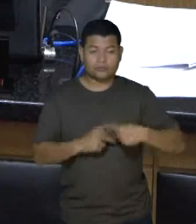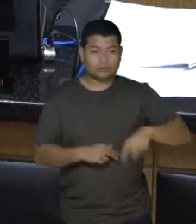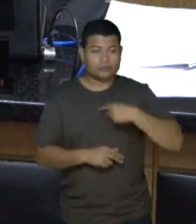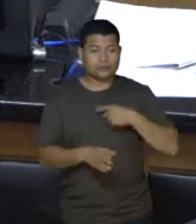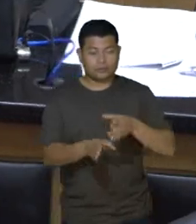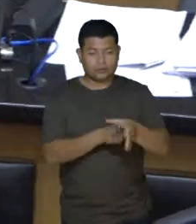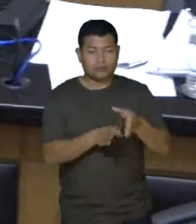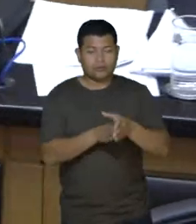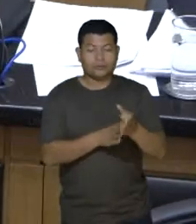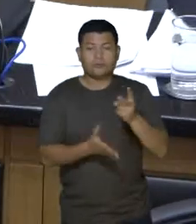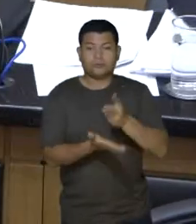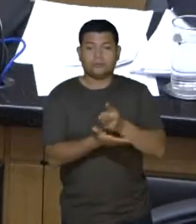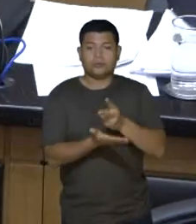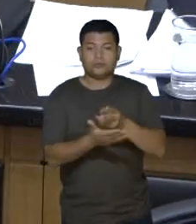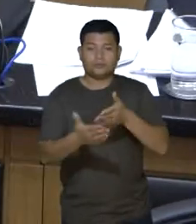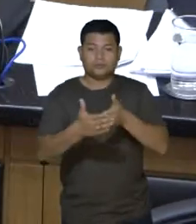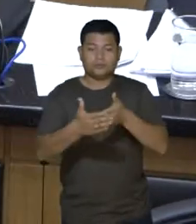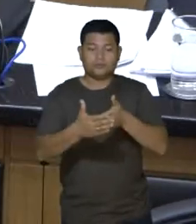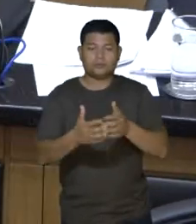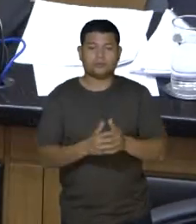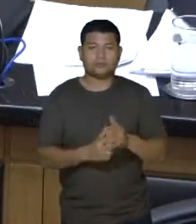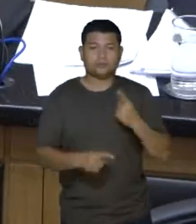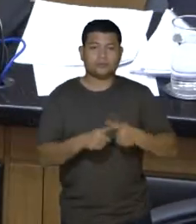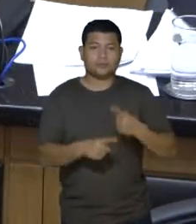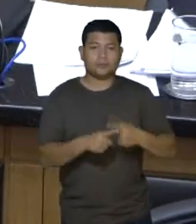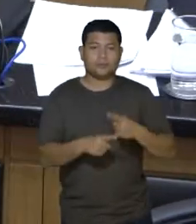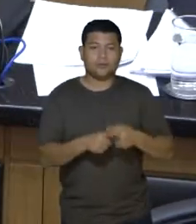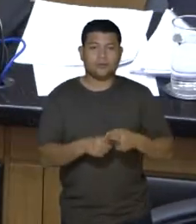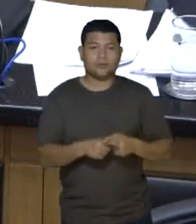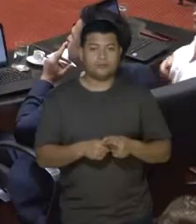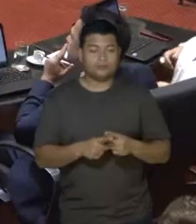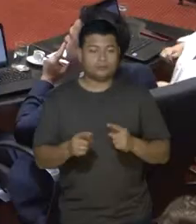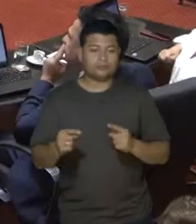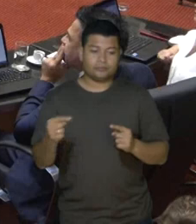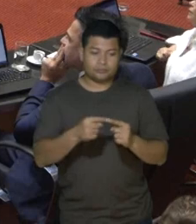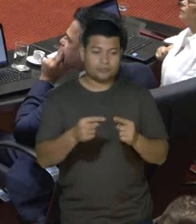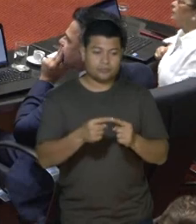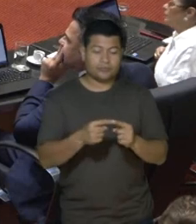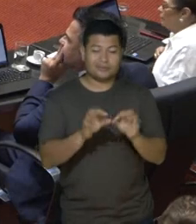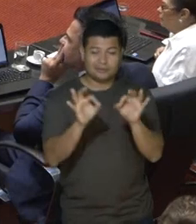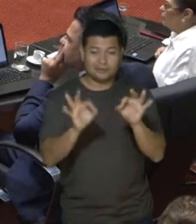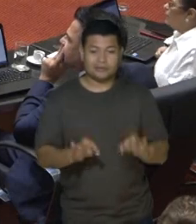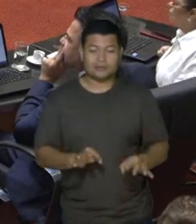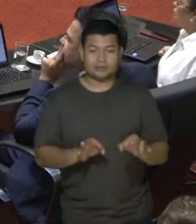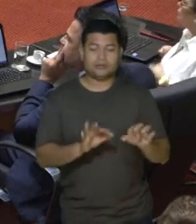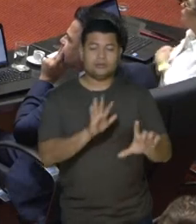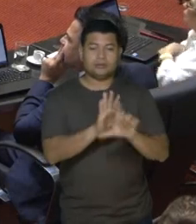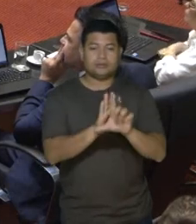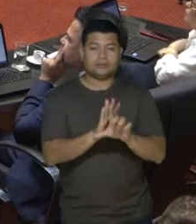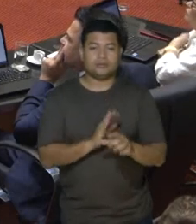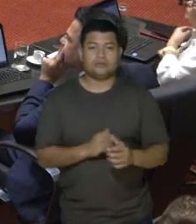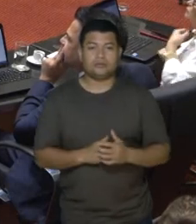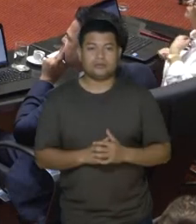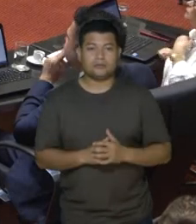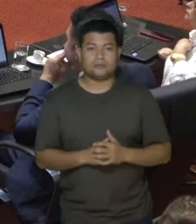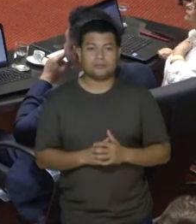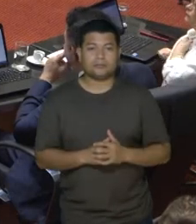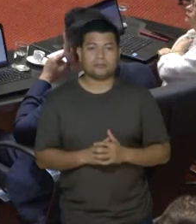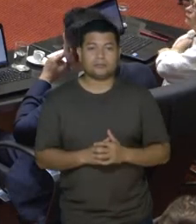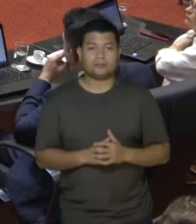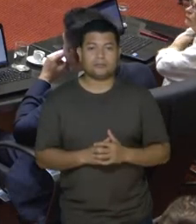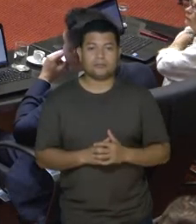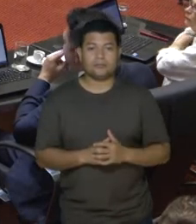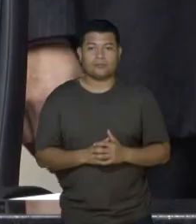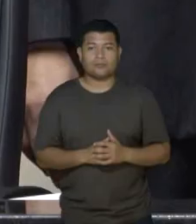do veto, porque facilita, inclusive, a aplicação da lei. Feito o encaminhamento do autor,